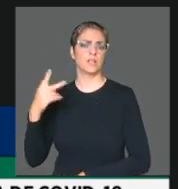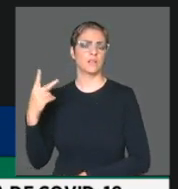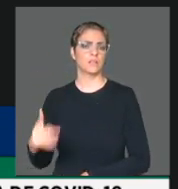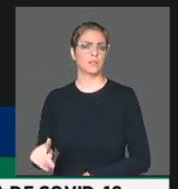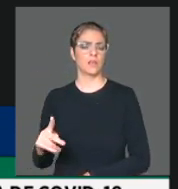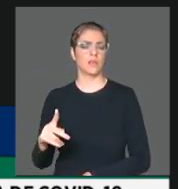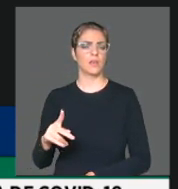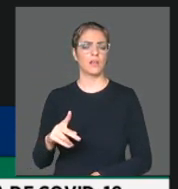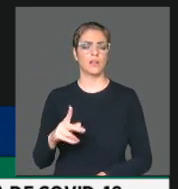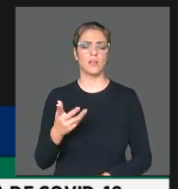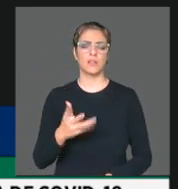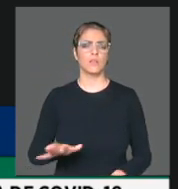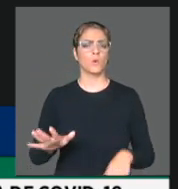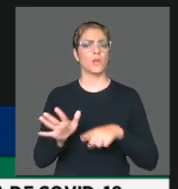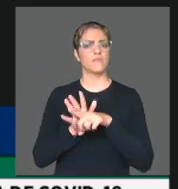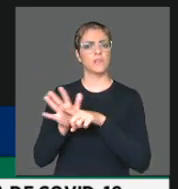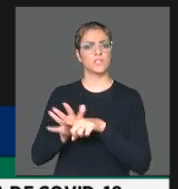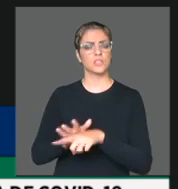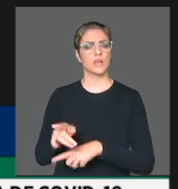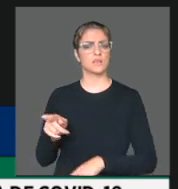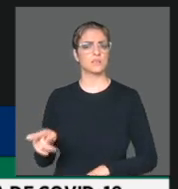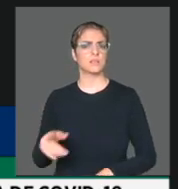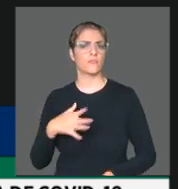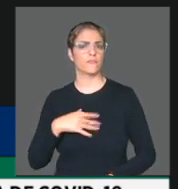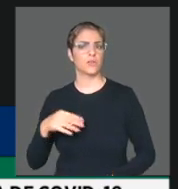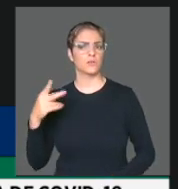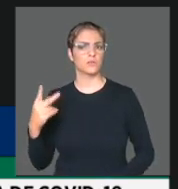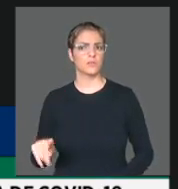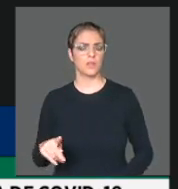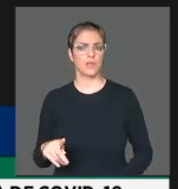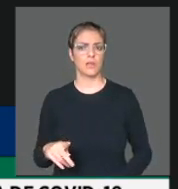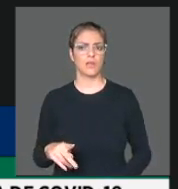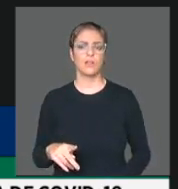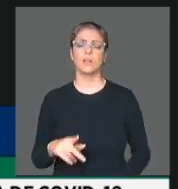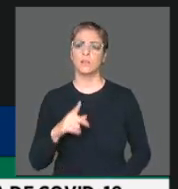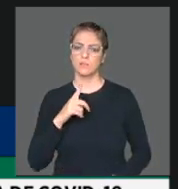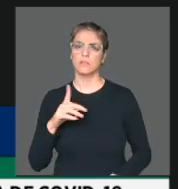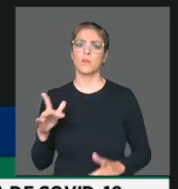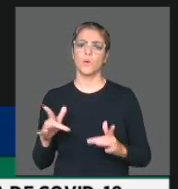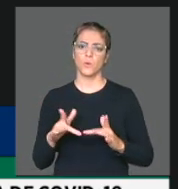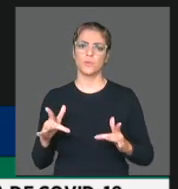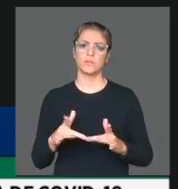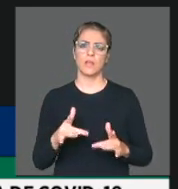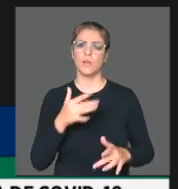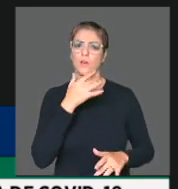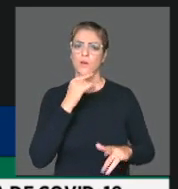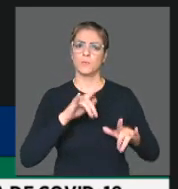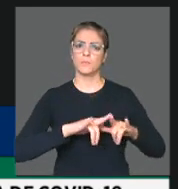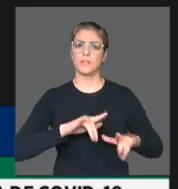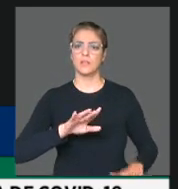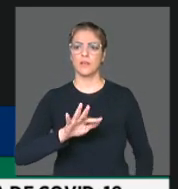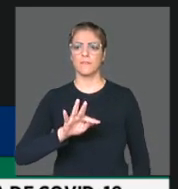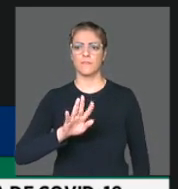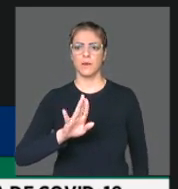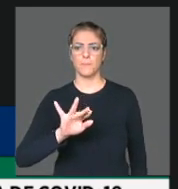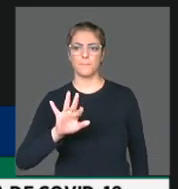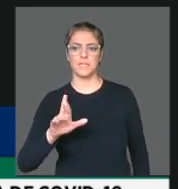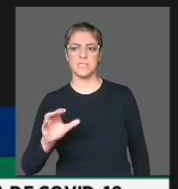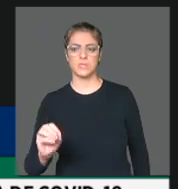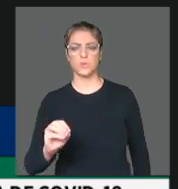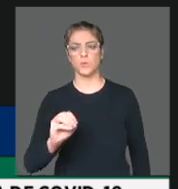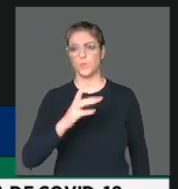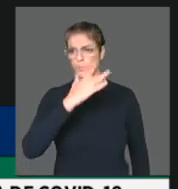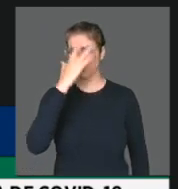envolvido com um miliciano, e eu estou falando do senhor Fabrício Queiroz, com agentes laranjas que